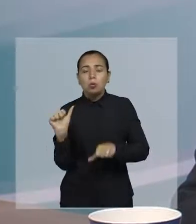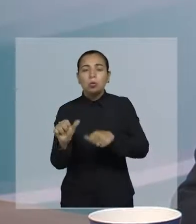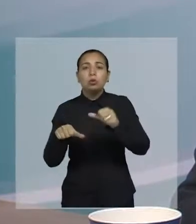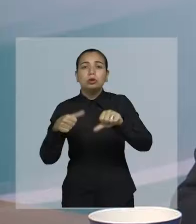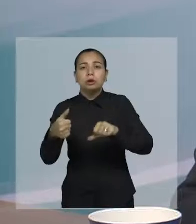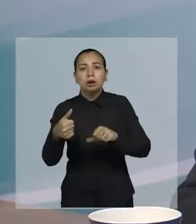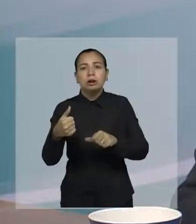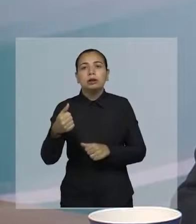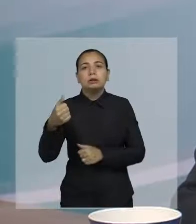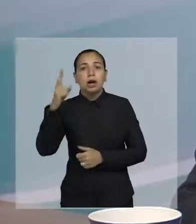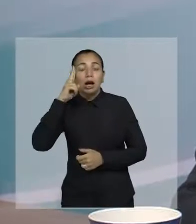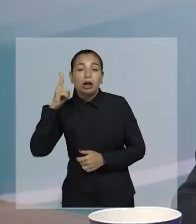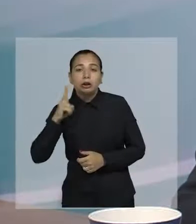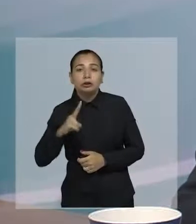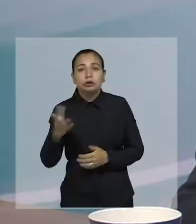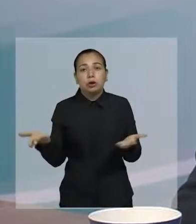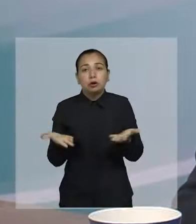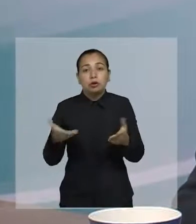o que está sendo nesse instante